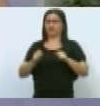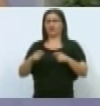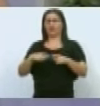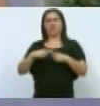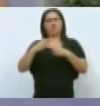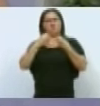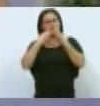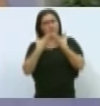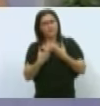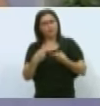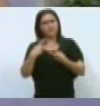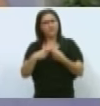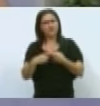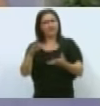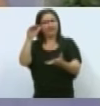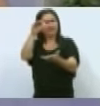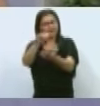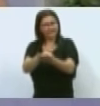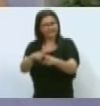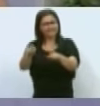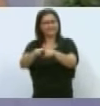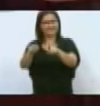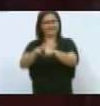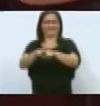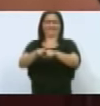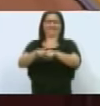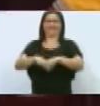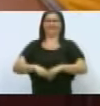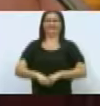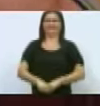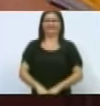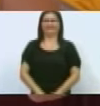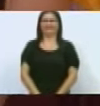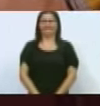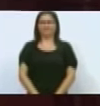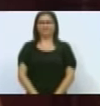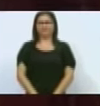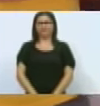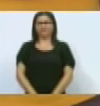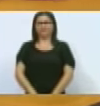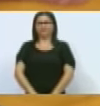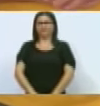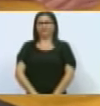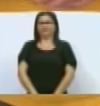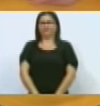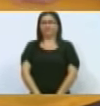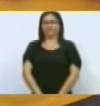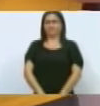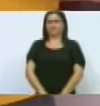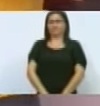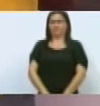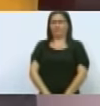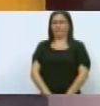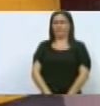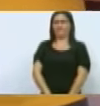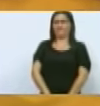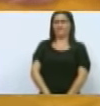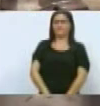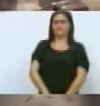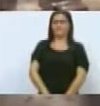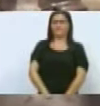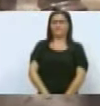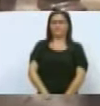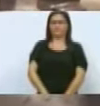que acabou em casamento. Dá uma olhada. Olha que beleza. Para falar sobre inclusão, entrevistamos a Lichiele e o